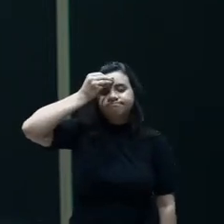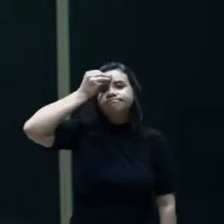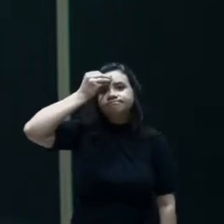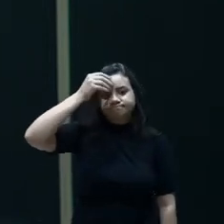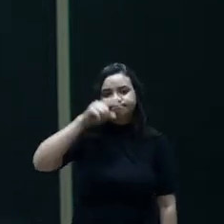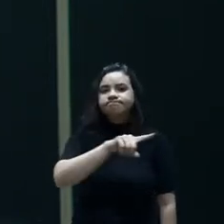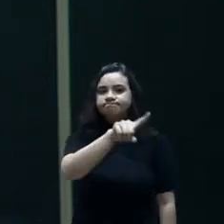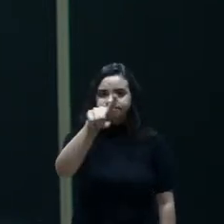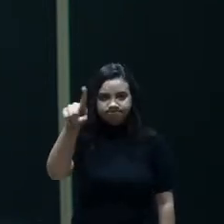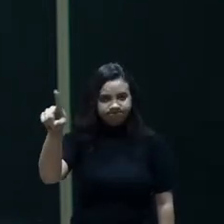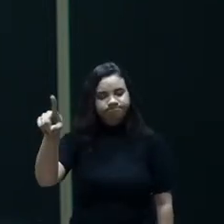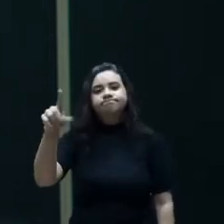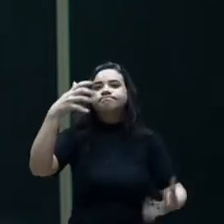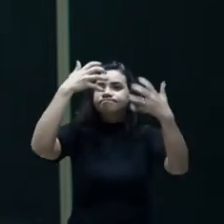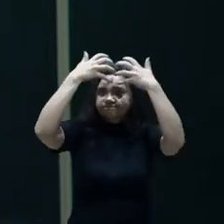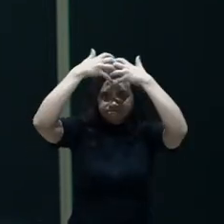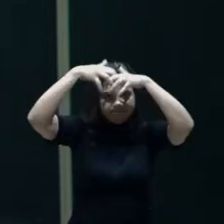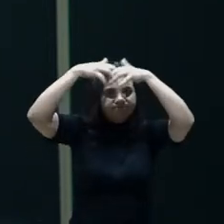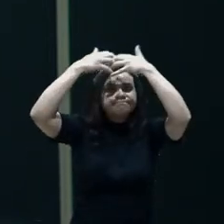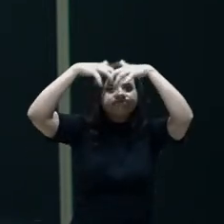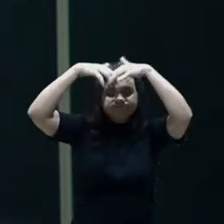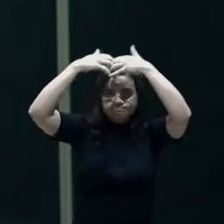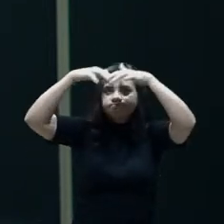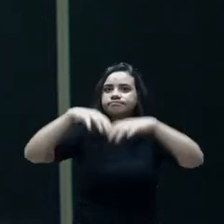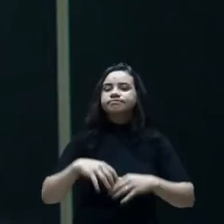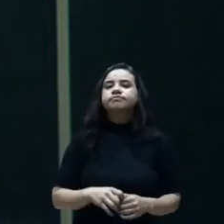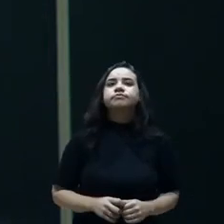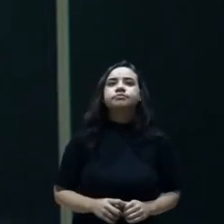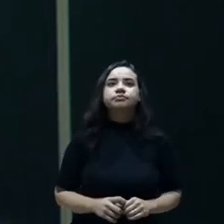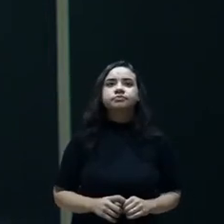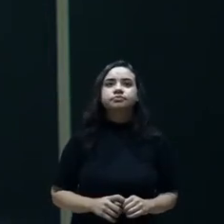guardar, refletir no que foi aqui pregado,